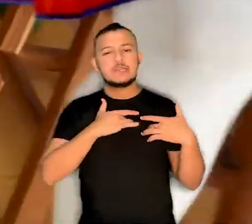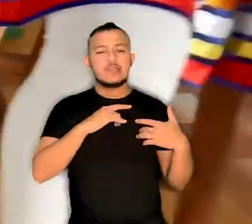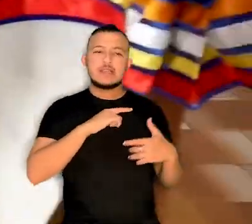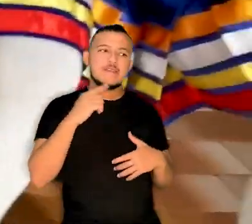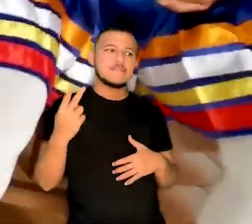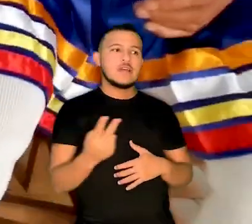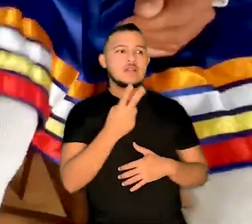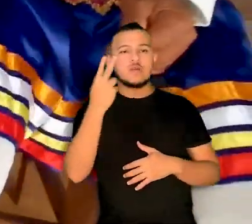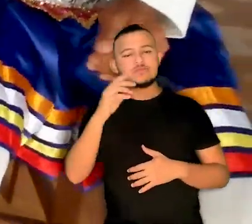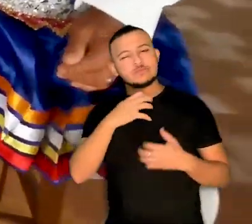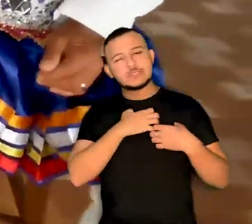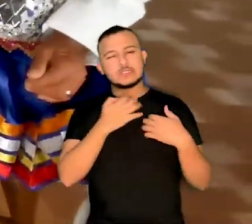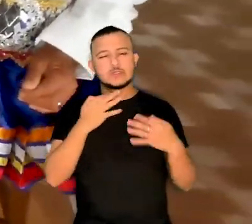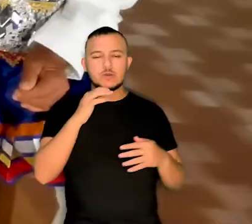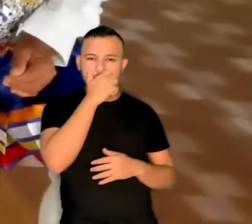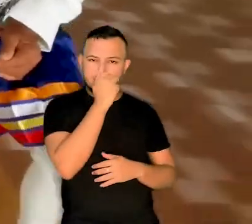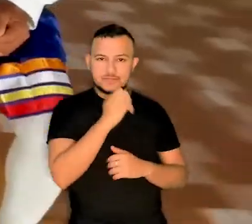tentador.